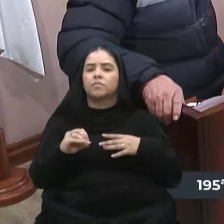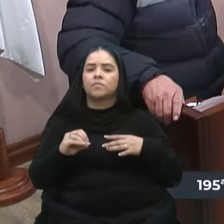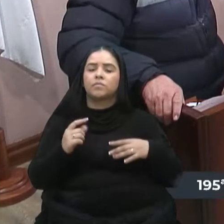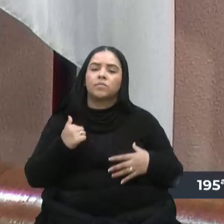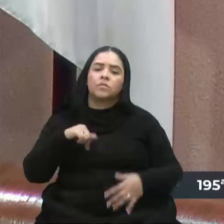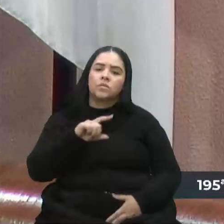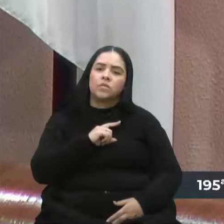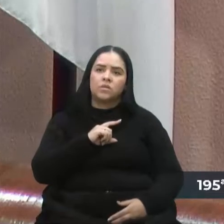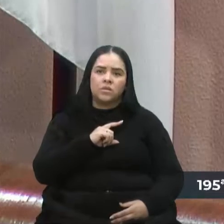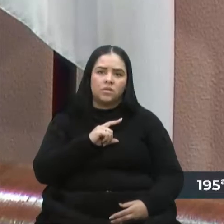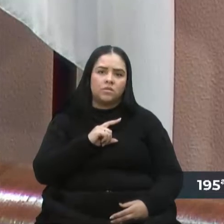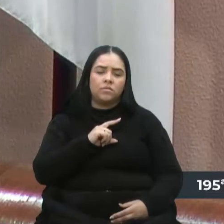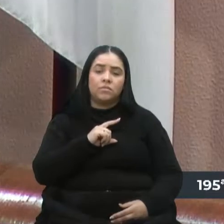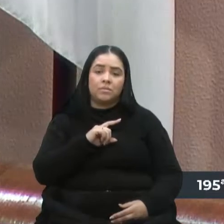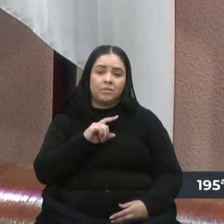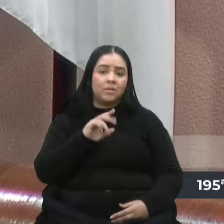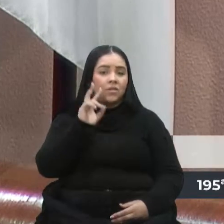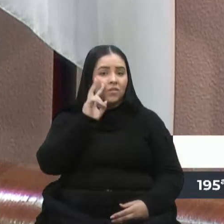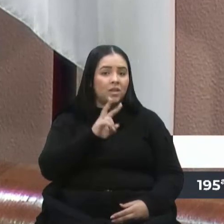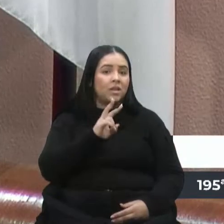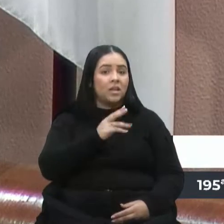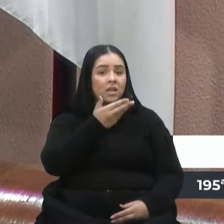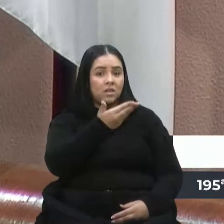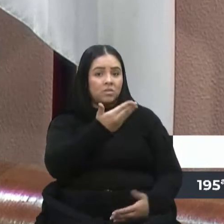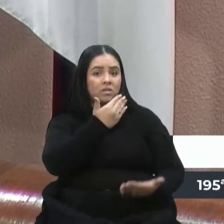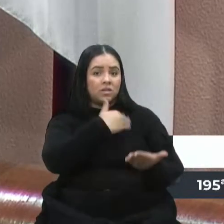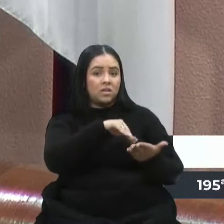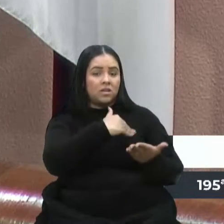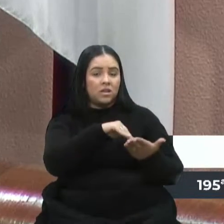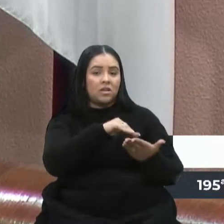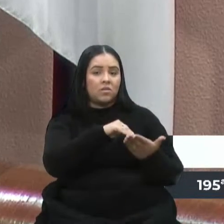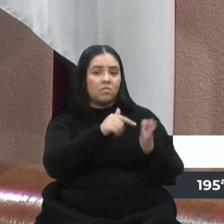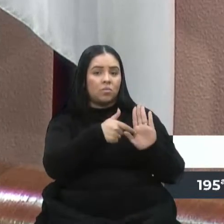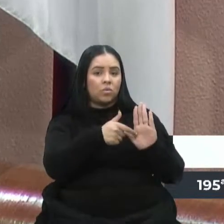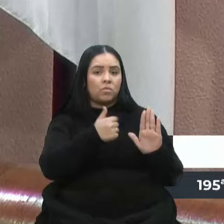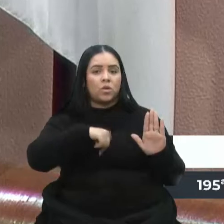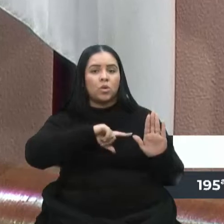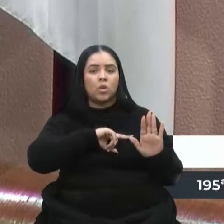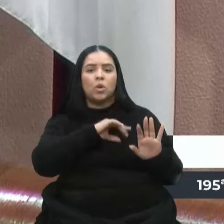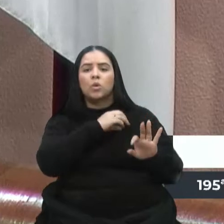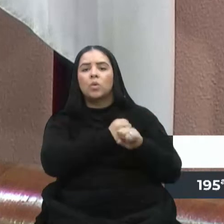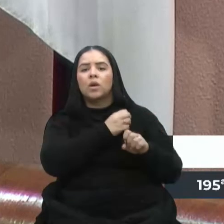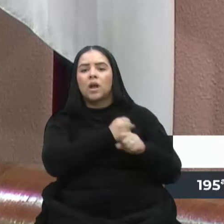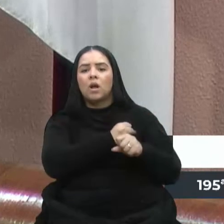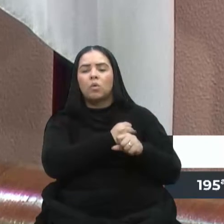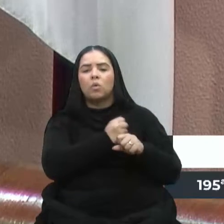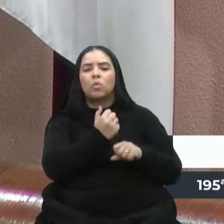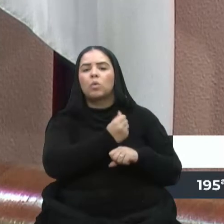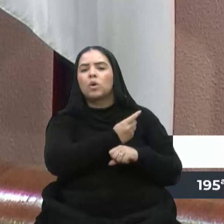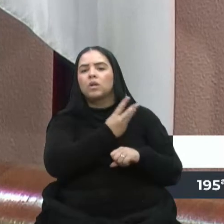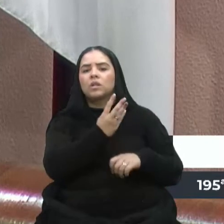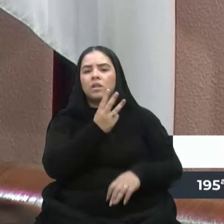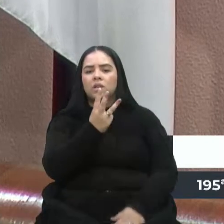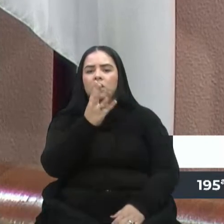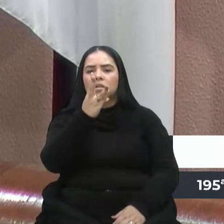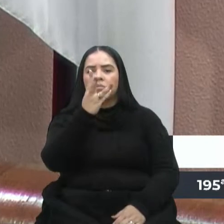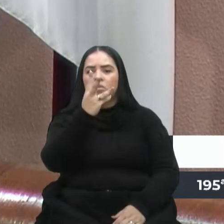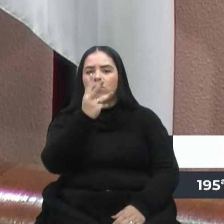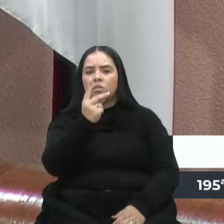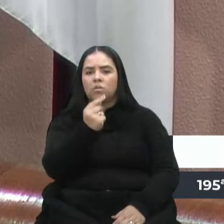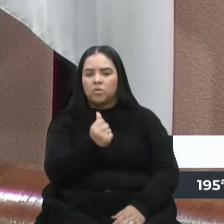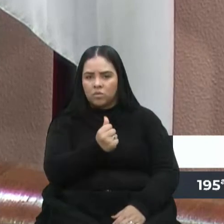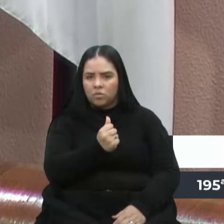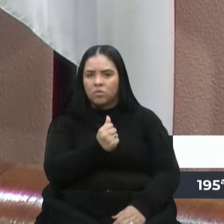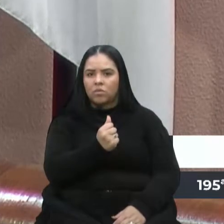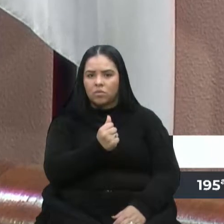uma necessidade que o secretário já traga para nós o cálculo de quanto daqueles 3 milhões e pouco